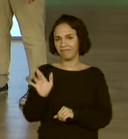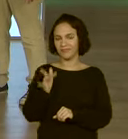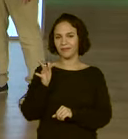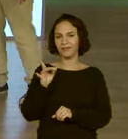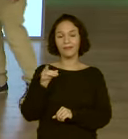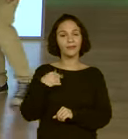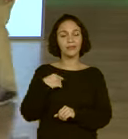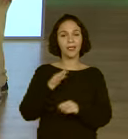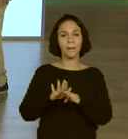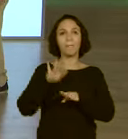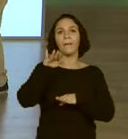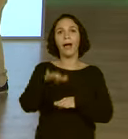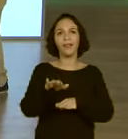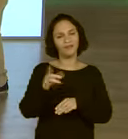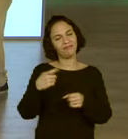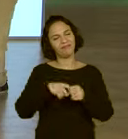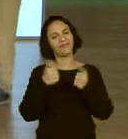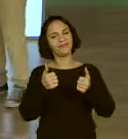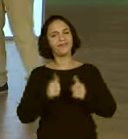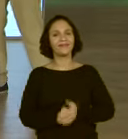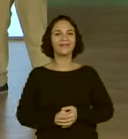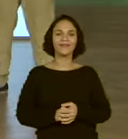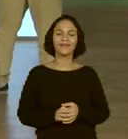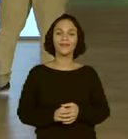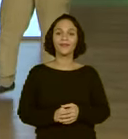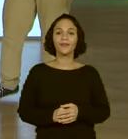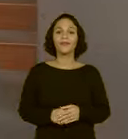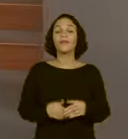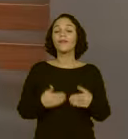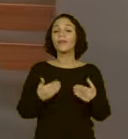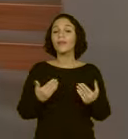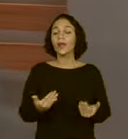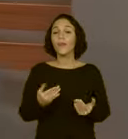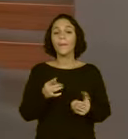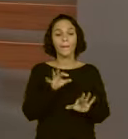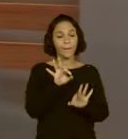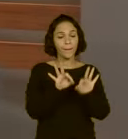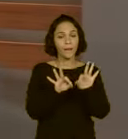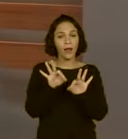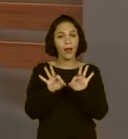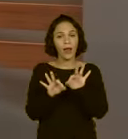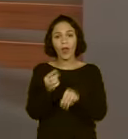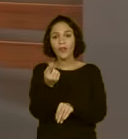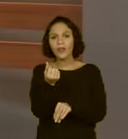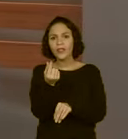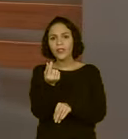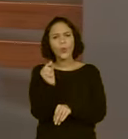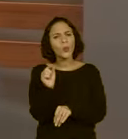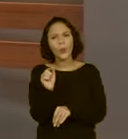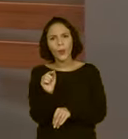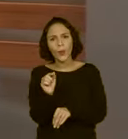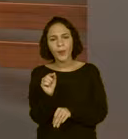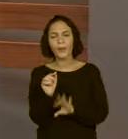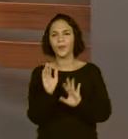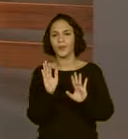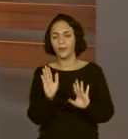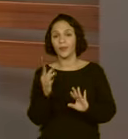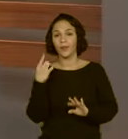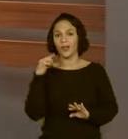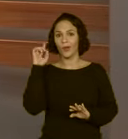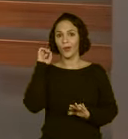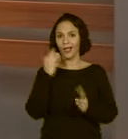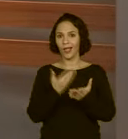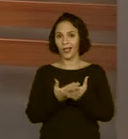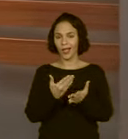Tem 2 passos aqui. Isso. E aí, gente, o que é um planejamento financeiro? Nós falamos na aula